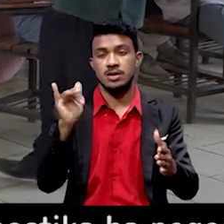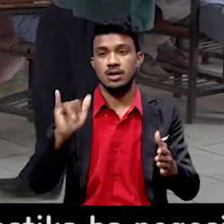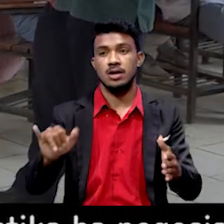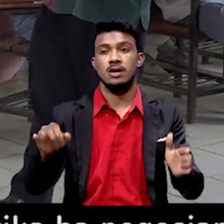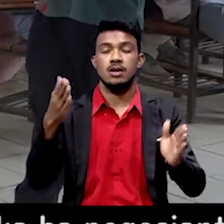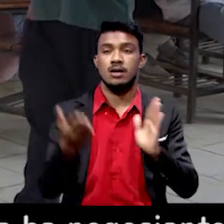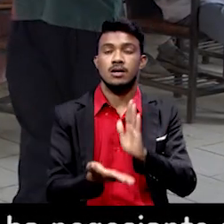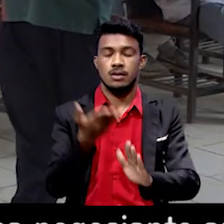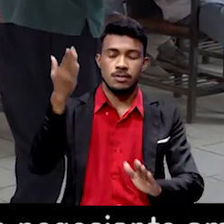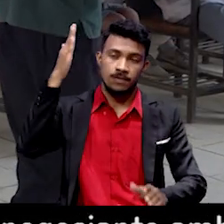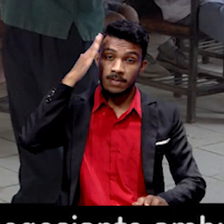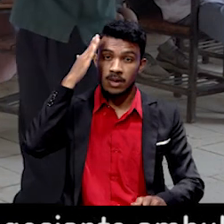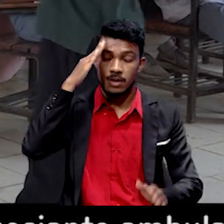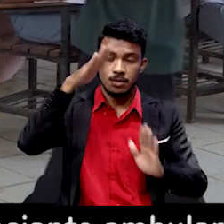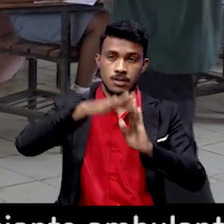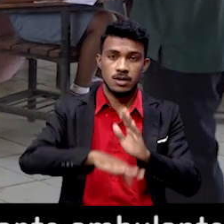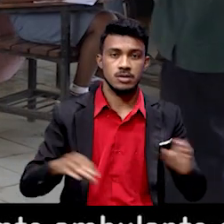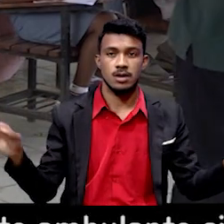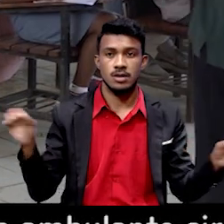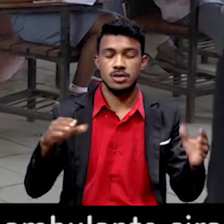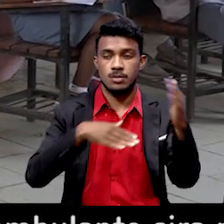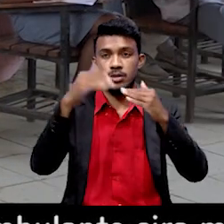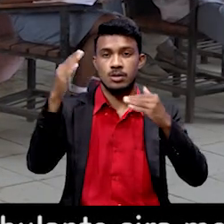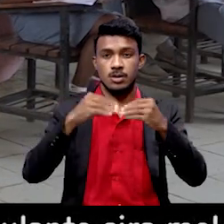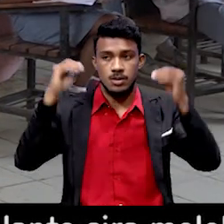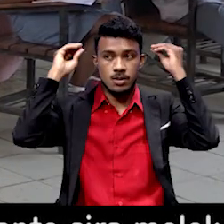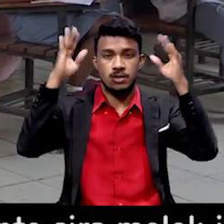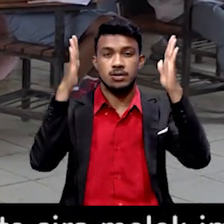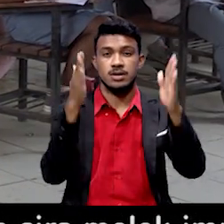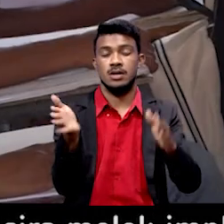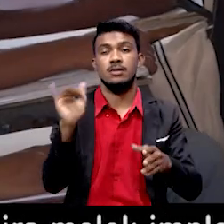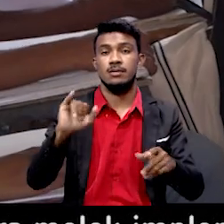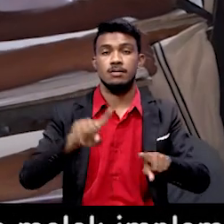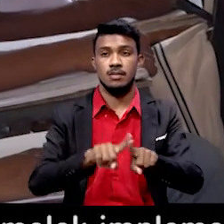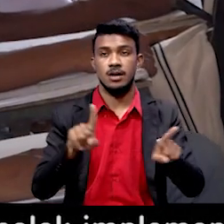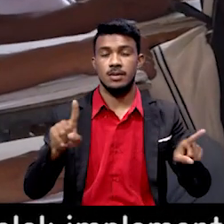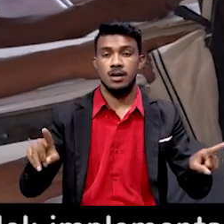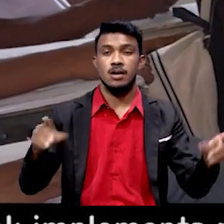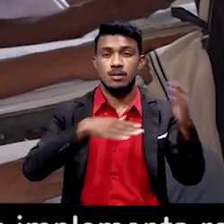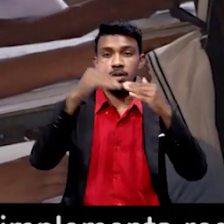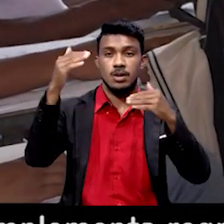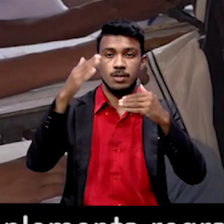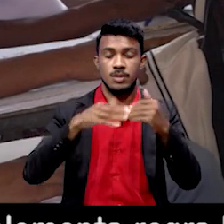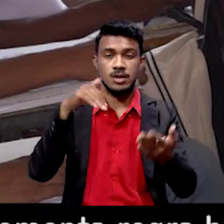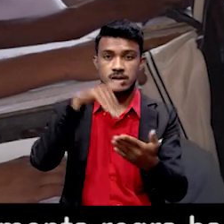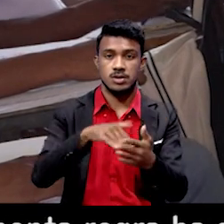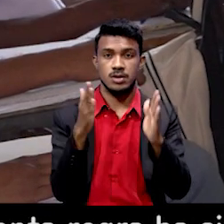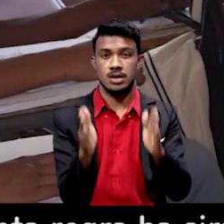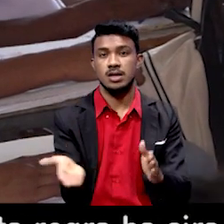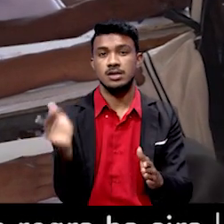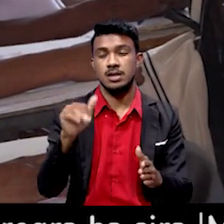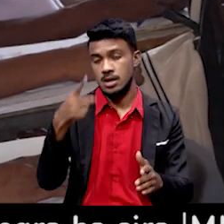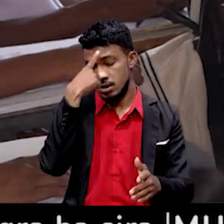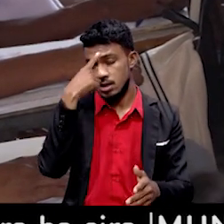de português nebe menos la os de problema ba professor Sira, mas bem, problema mos ba estudante Sira,